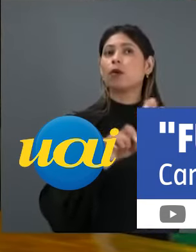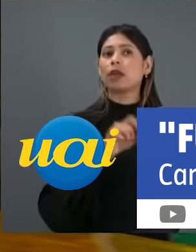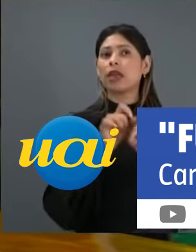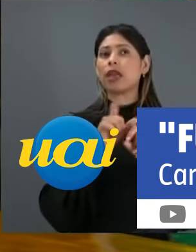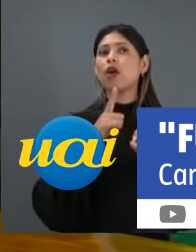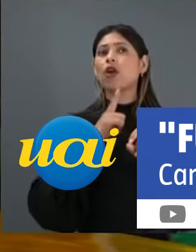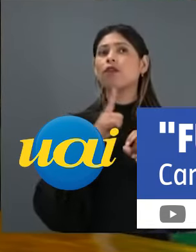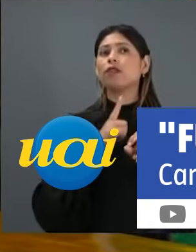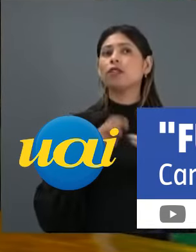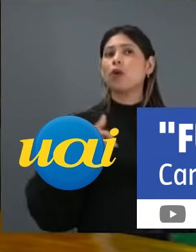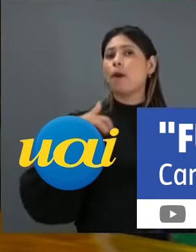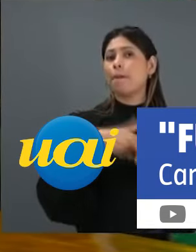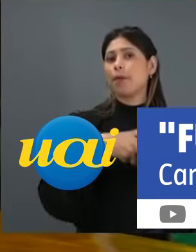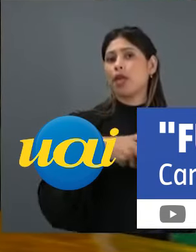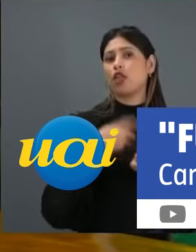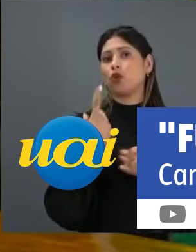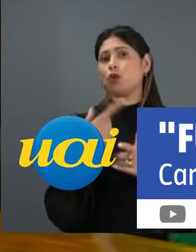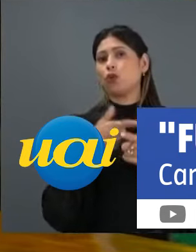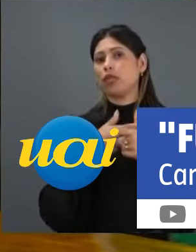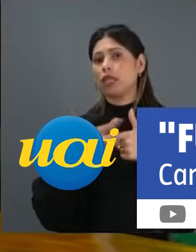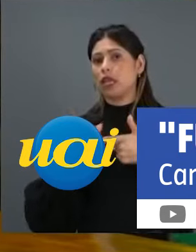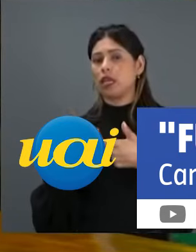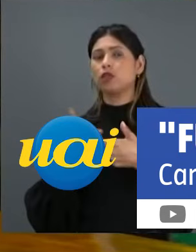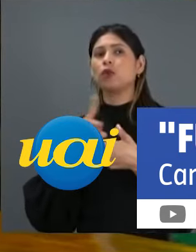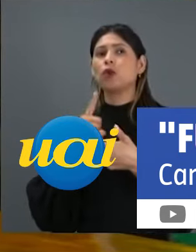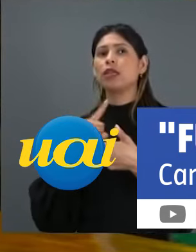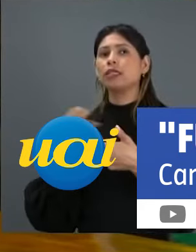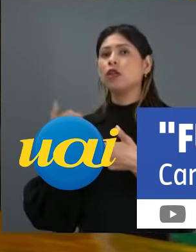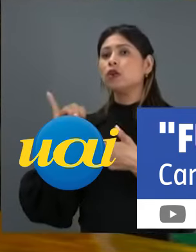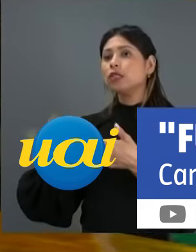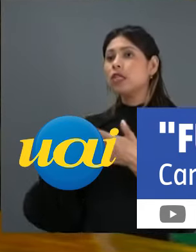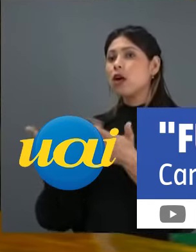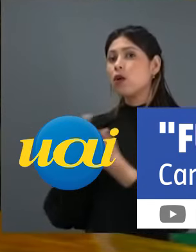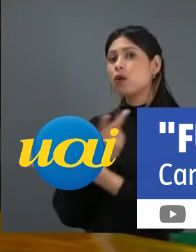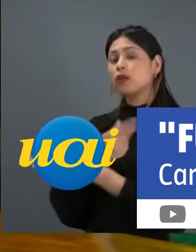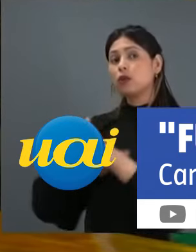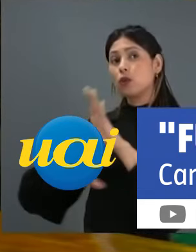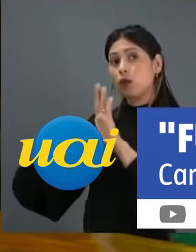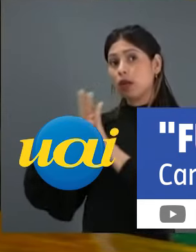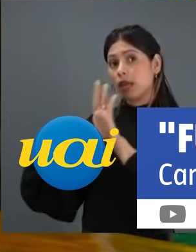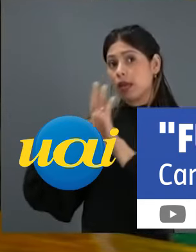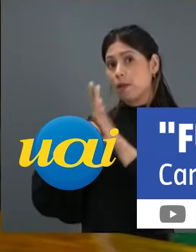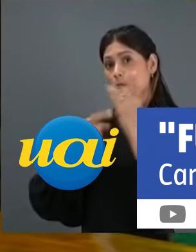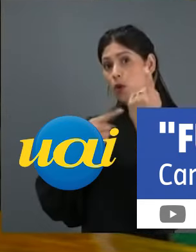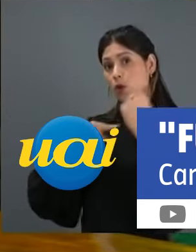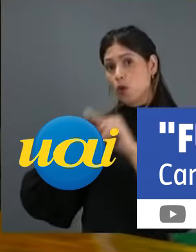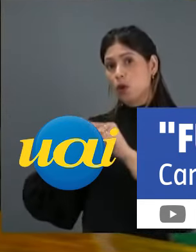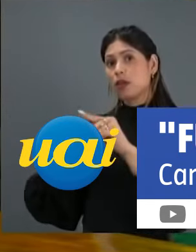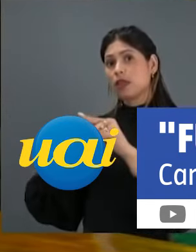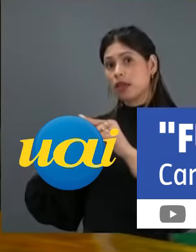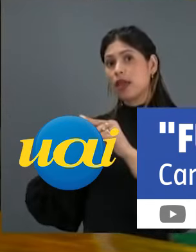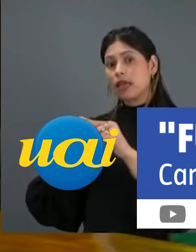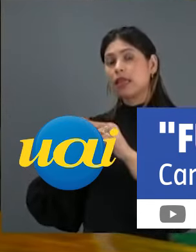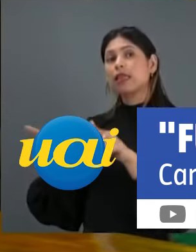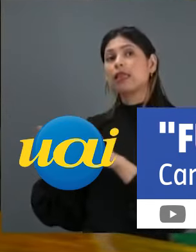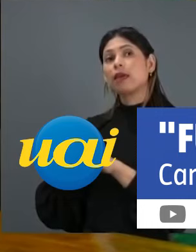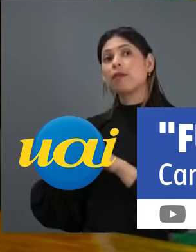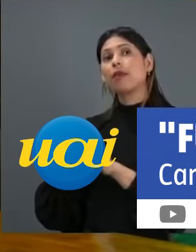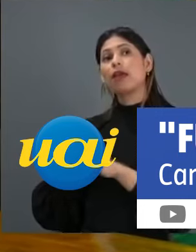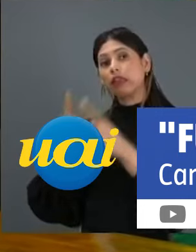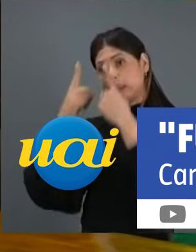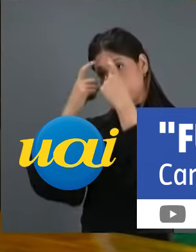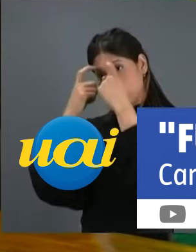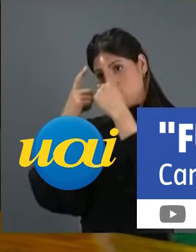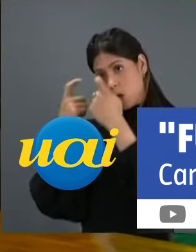um terço nos casos de crime contra o Estado Democrático de Direito, quando cometido com